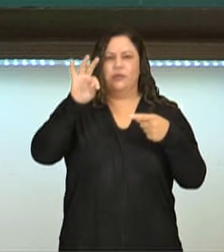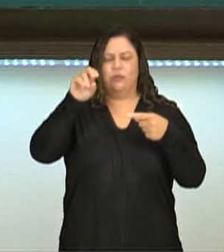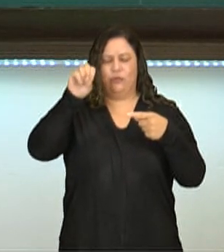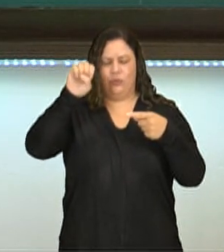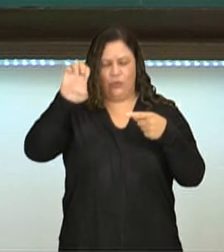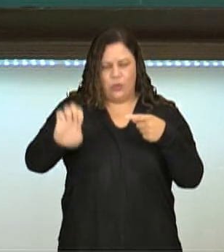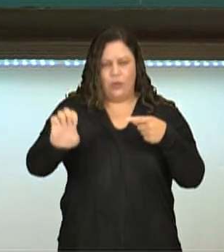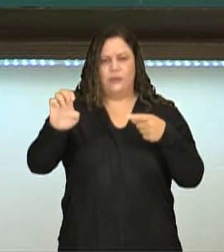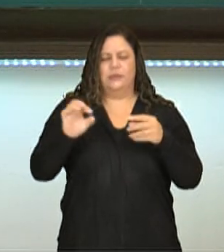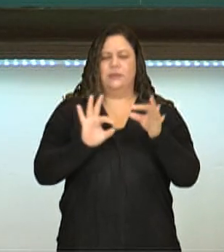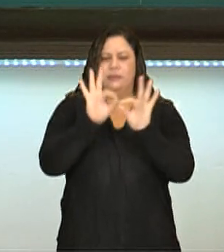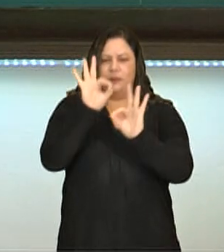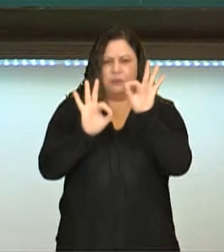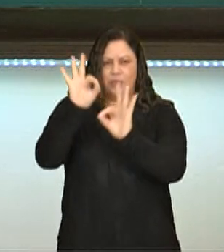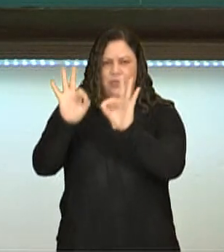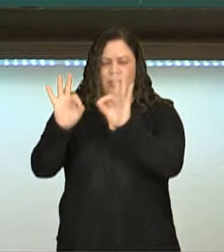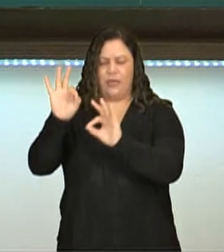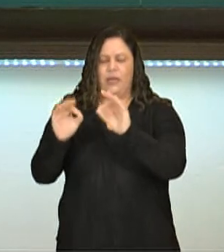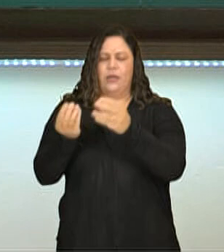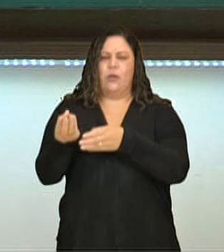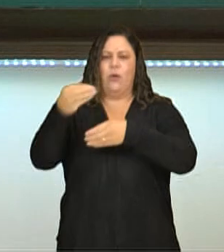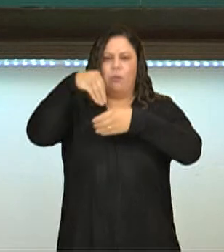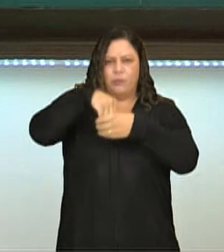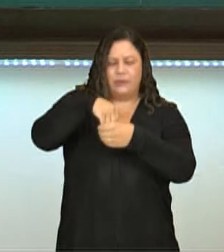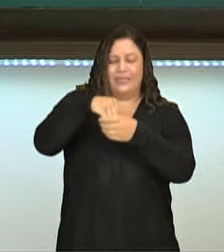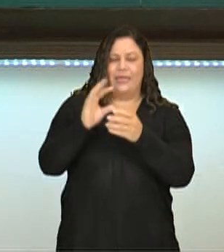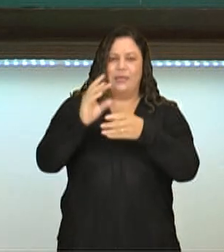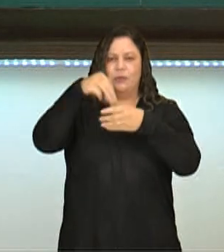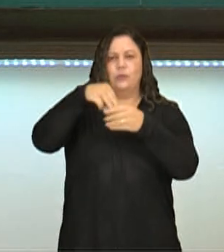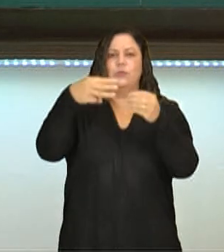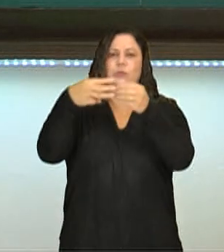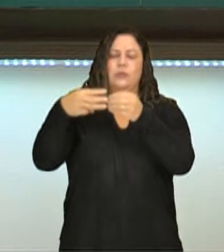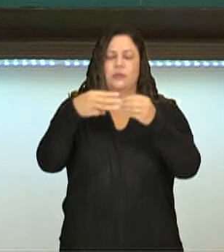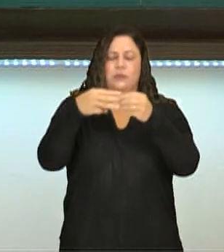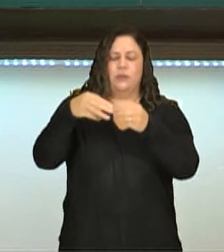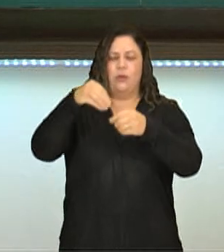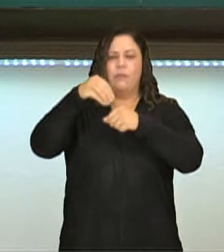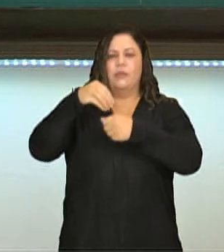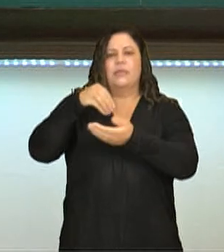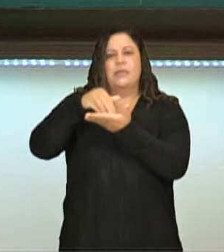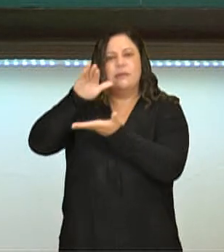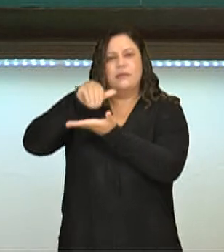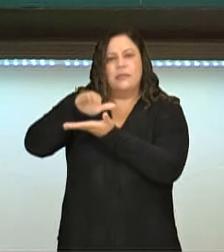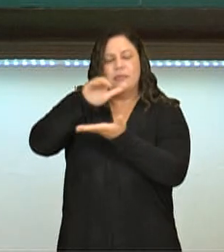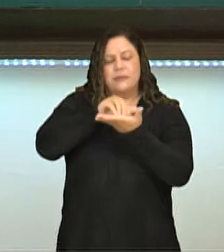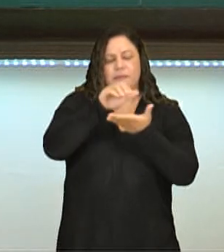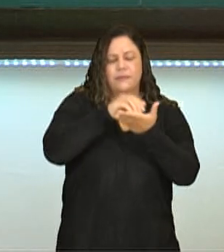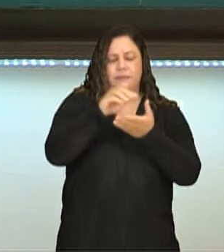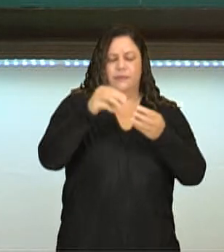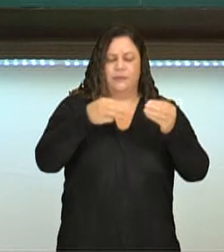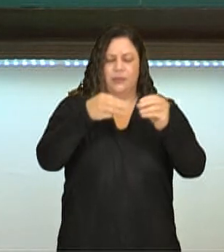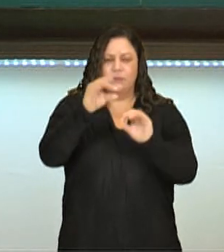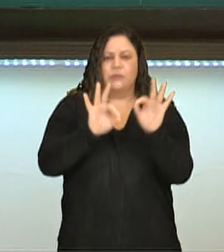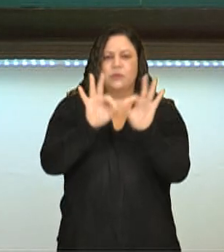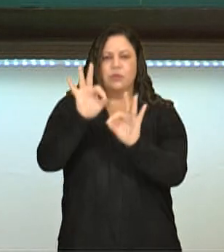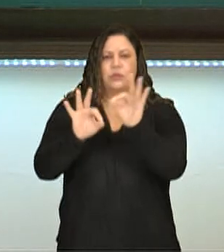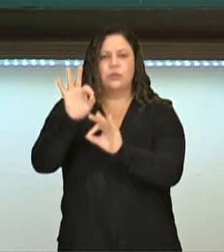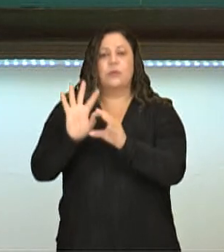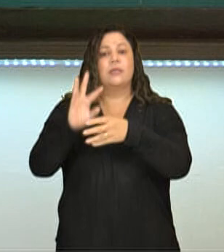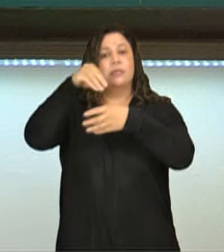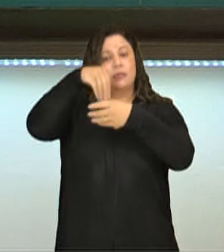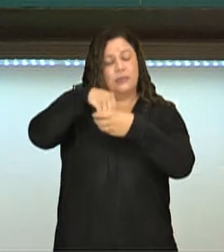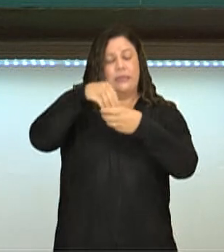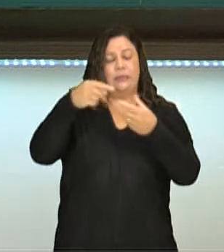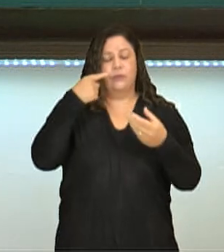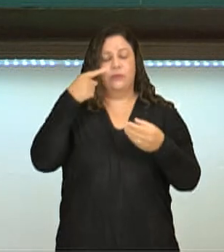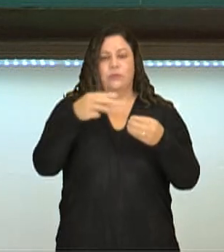para dentro da célula e aquilo que ela vai eliminar partículas maiores, grandes também de dentro da célula. E também diferenciar os